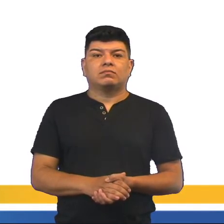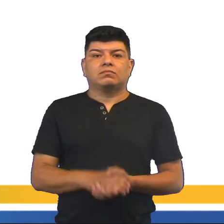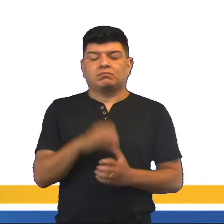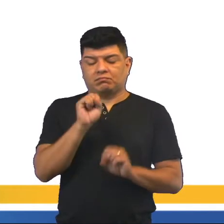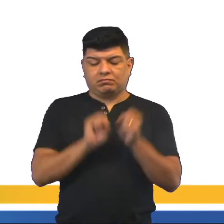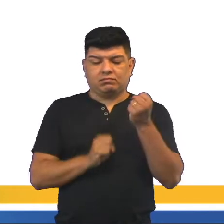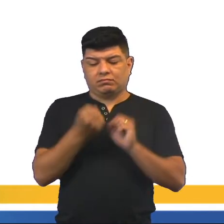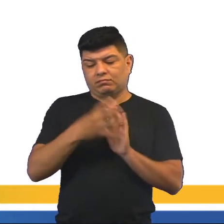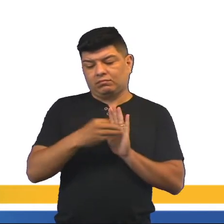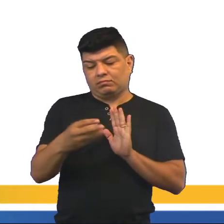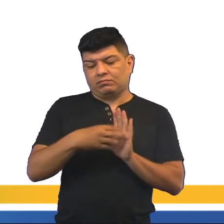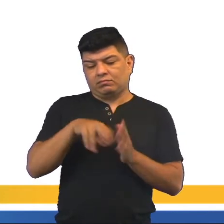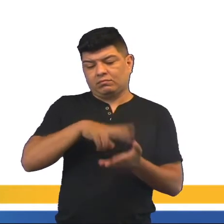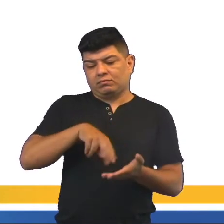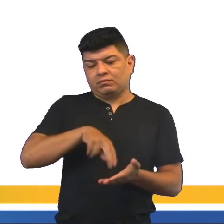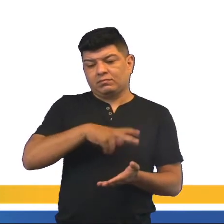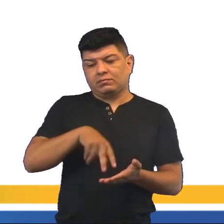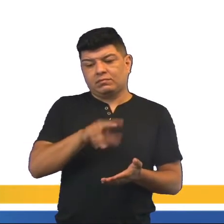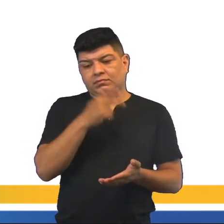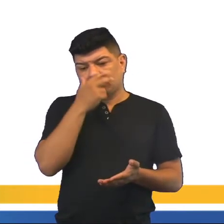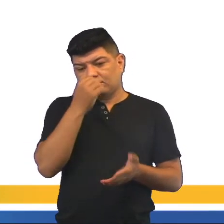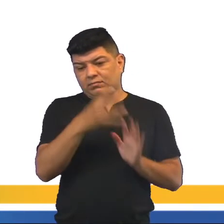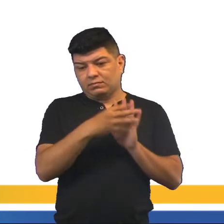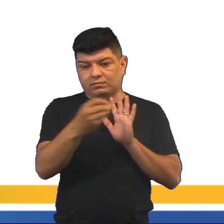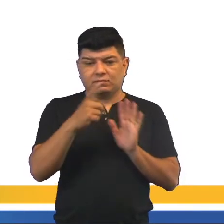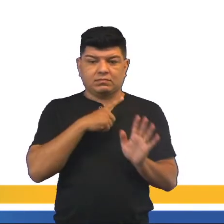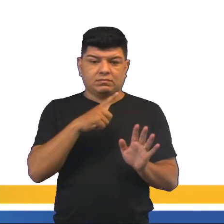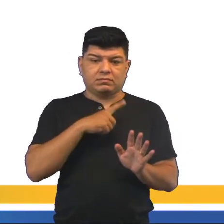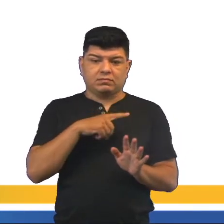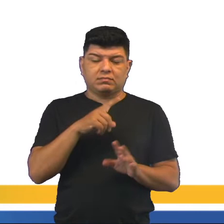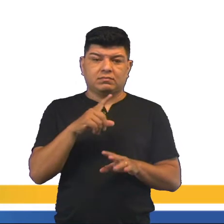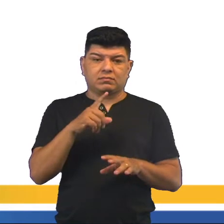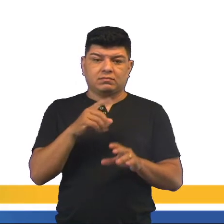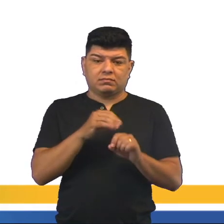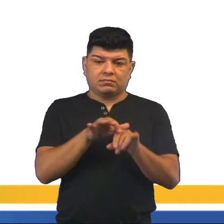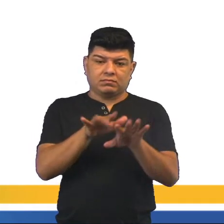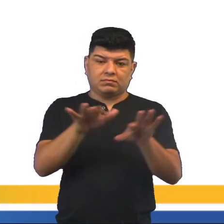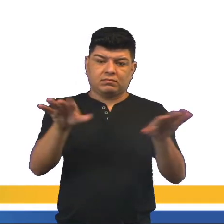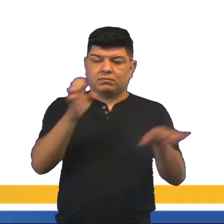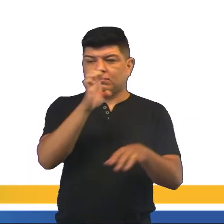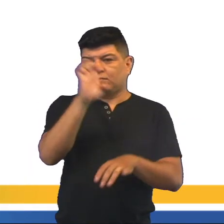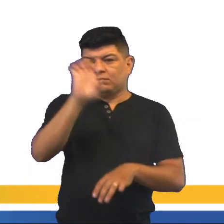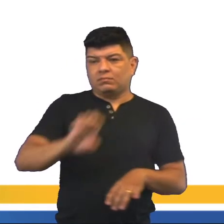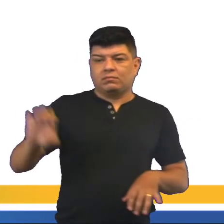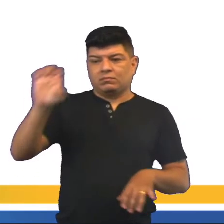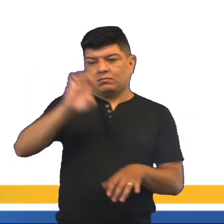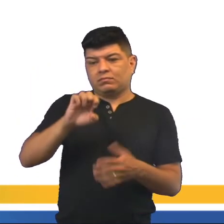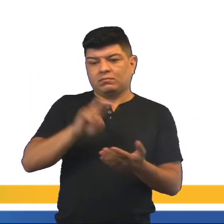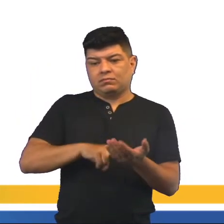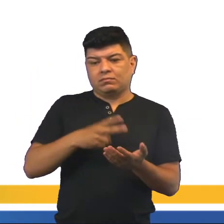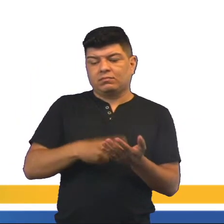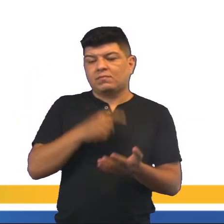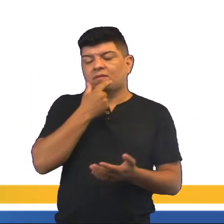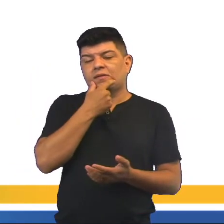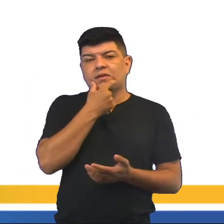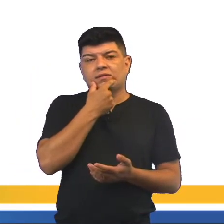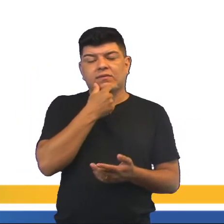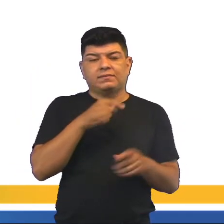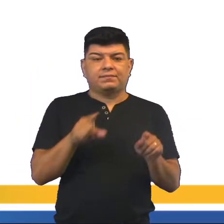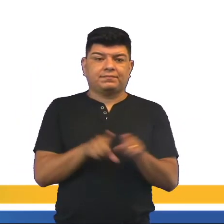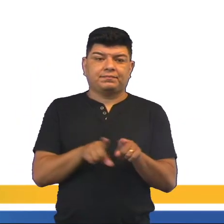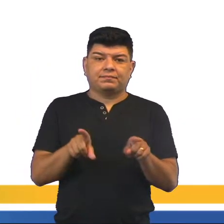de fazer cópias de dança, a coreografia, ela espalhou-se pela Europa, sendo traduzida para o inglês,